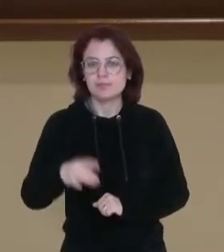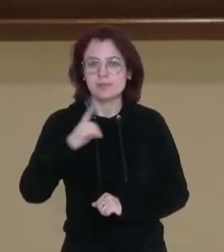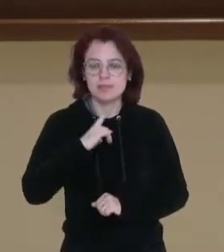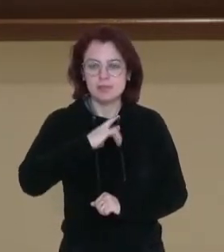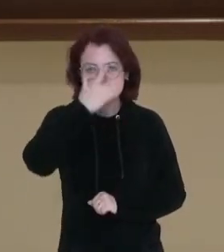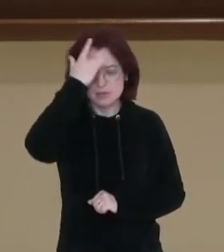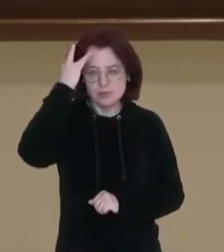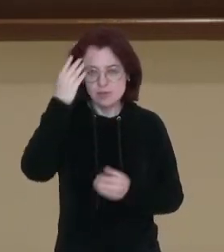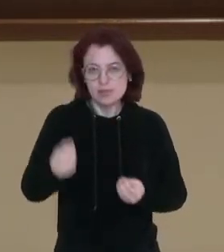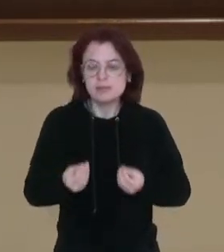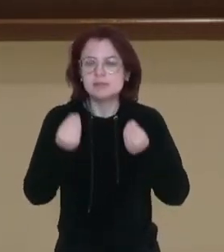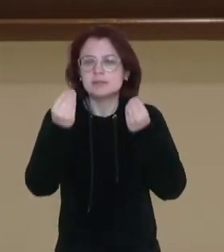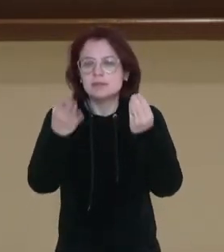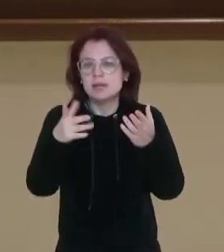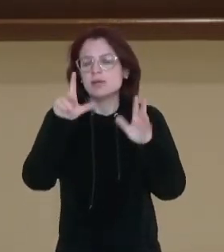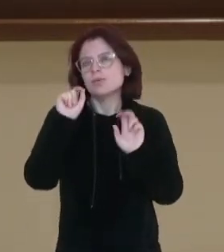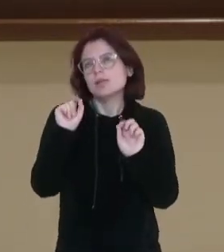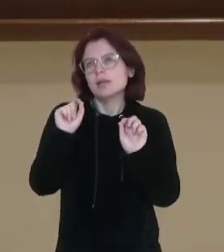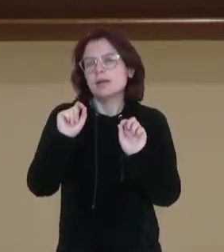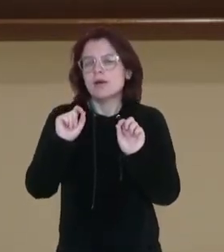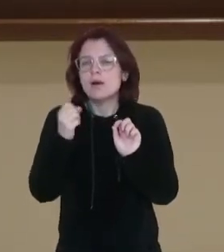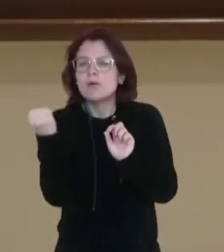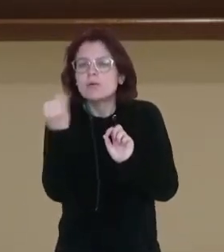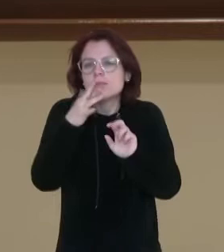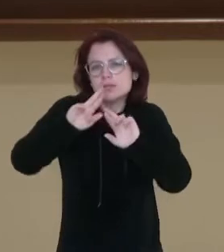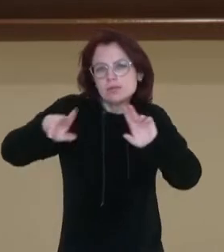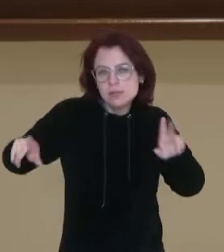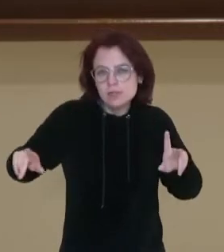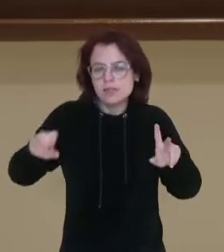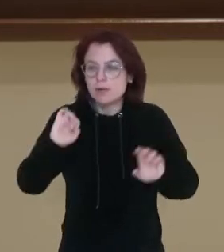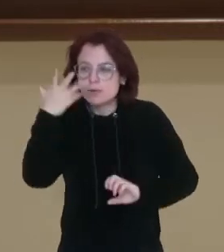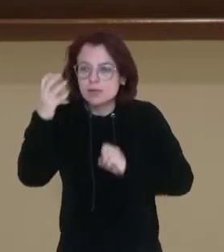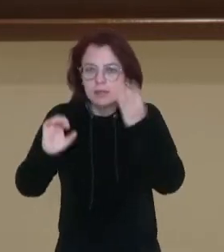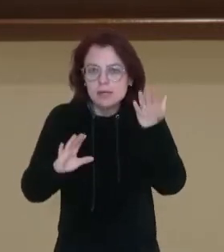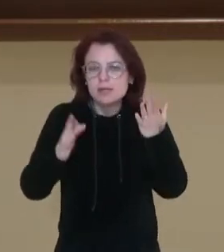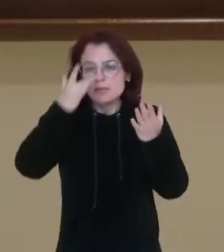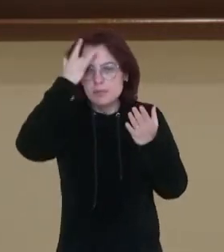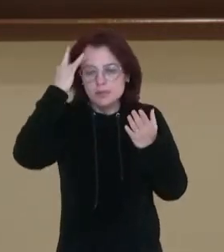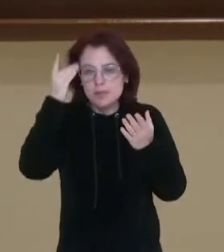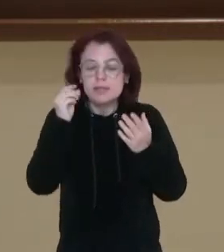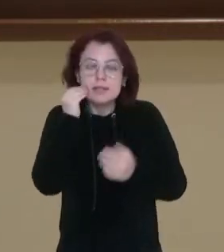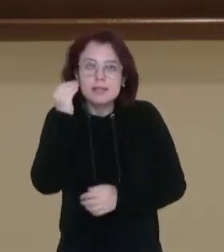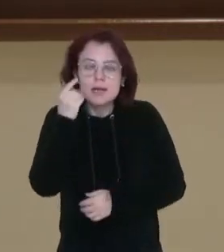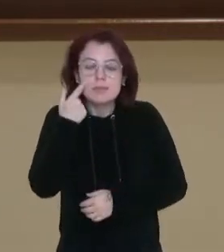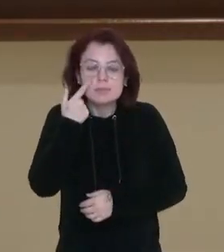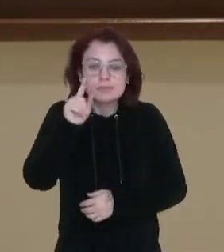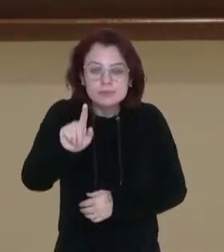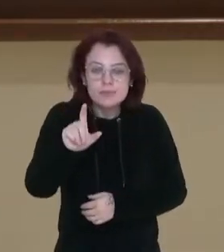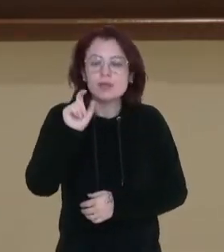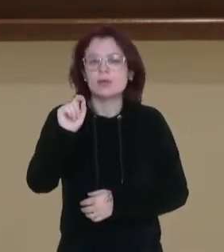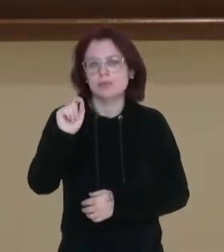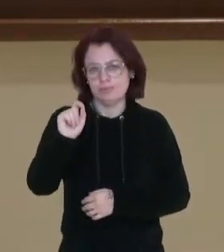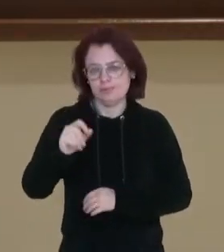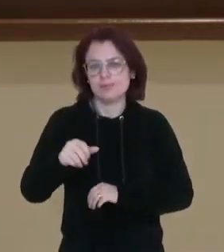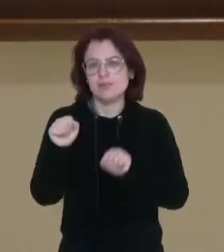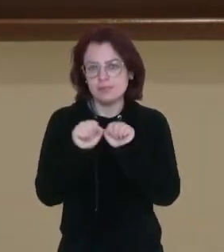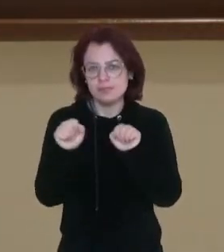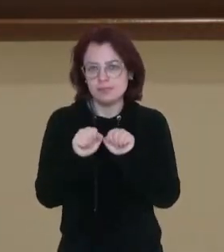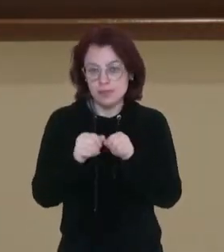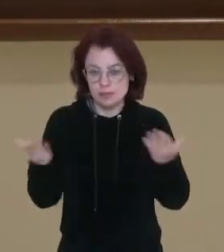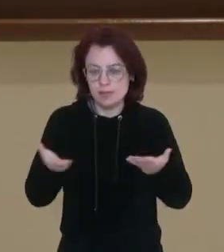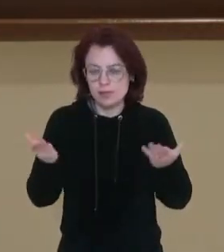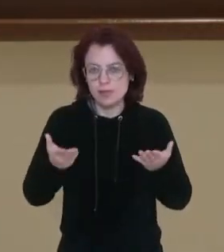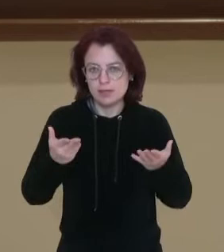para o leitor preencher, ele tem que tentar adivinhar, inferir o que houve no final, certo? Então a gente vai propor para vocês a produção de